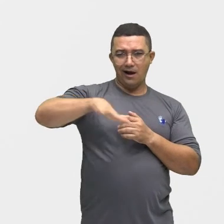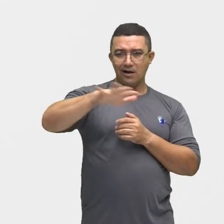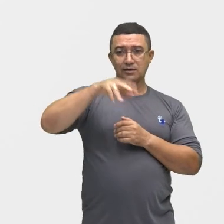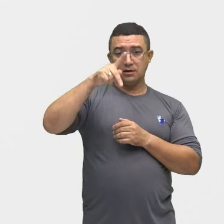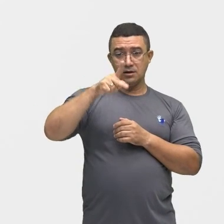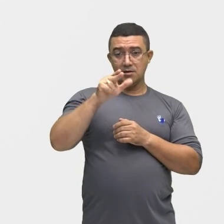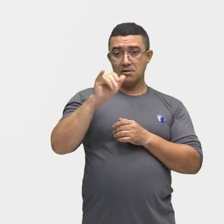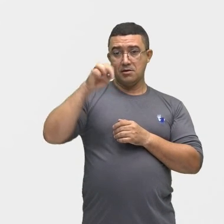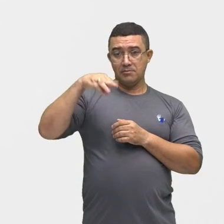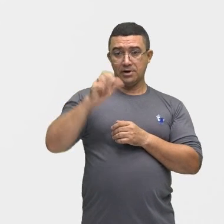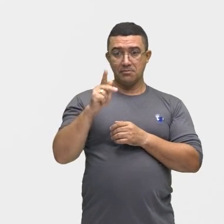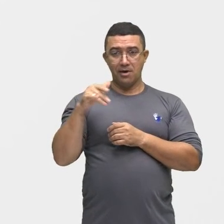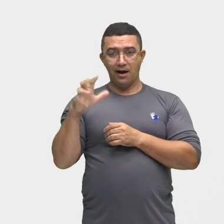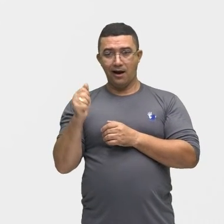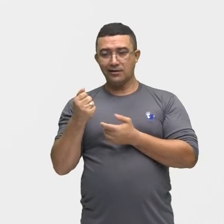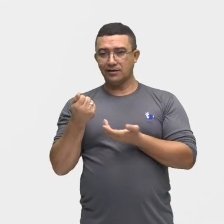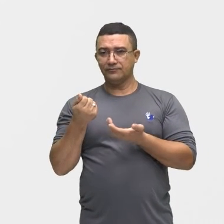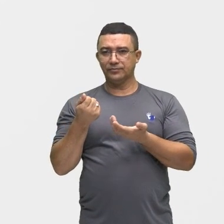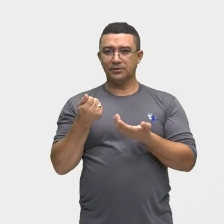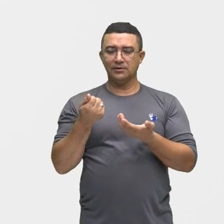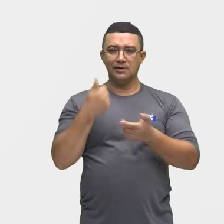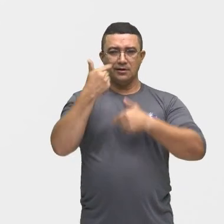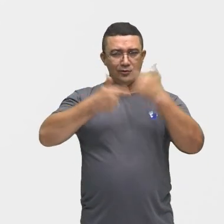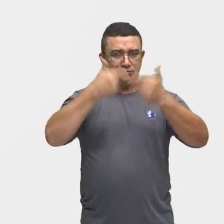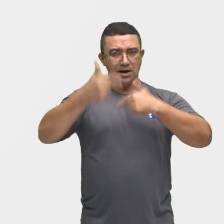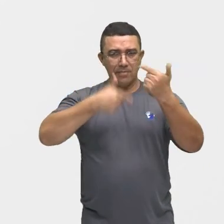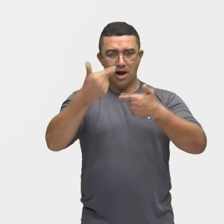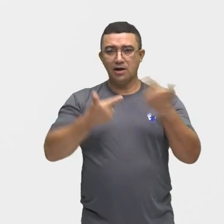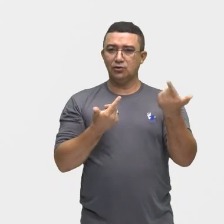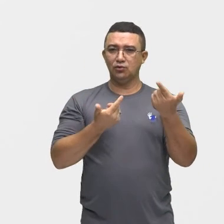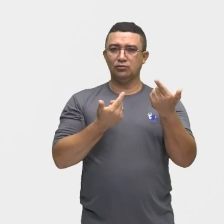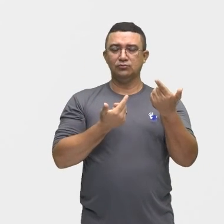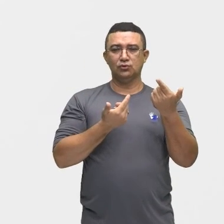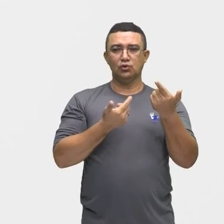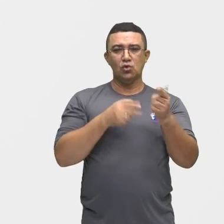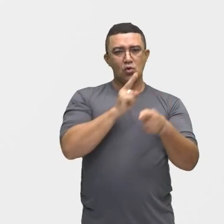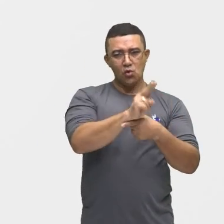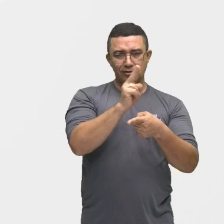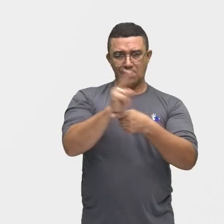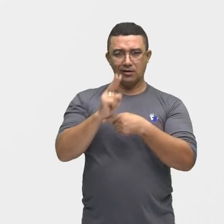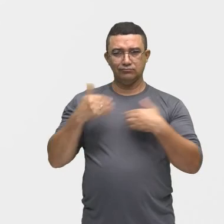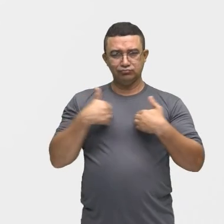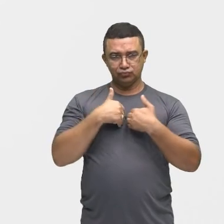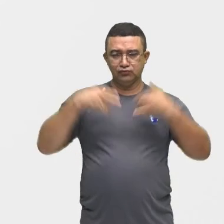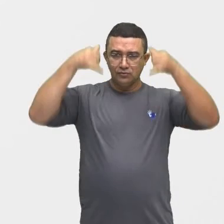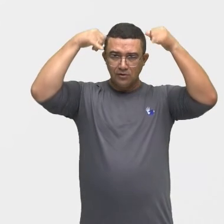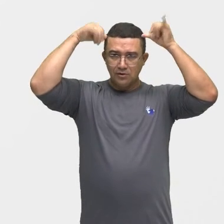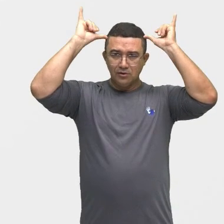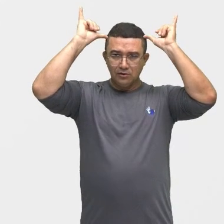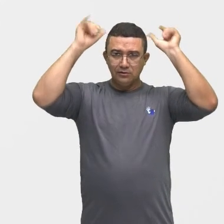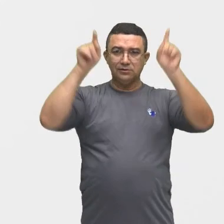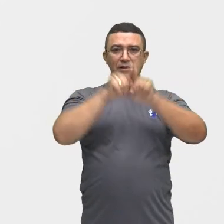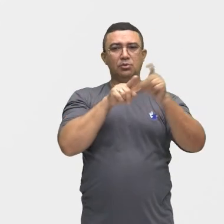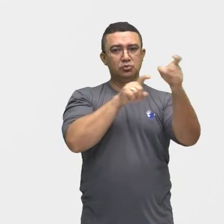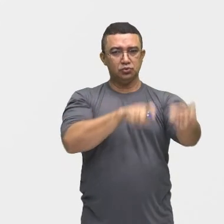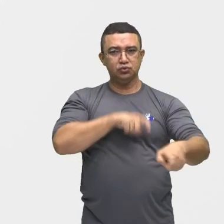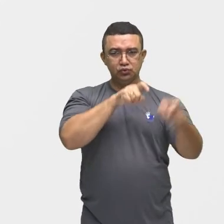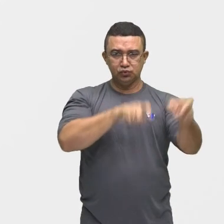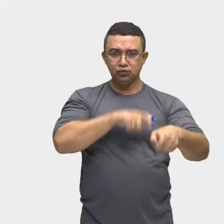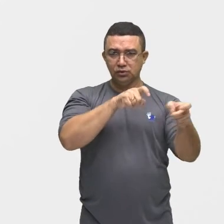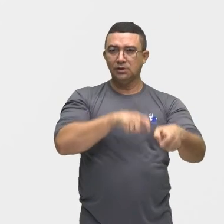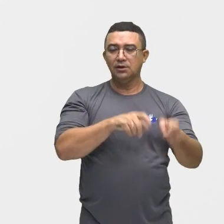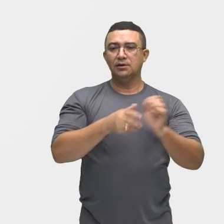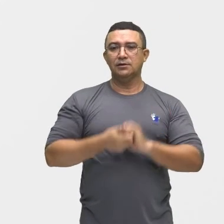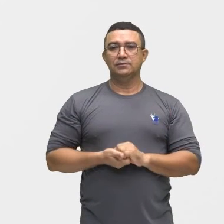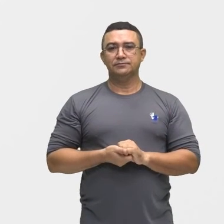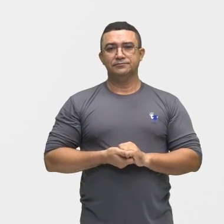caso aí das atividades tanto da pecuária quanto da agricultura, né? Um setor que vem crescendo nessa região.